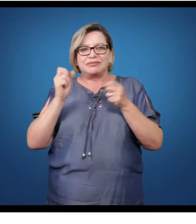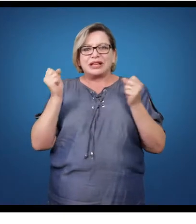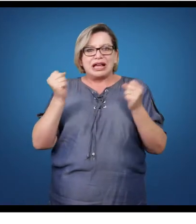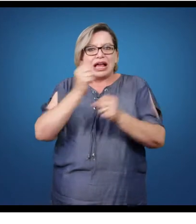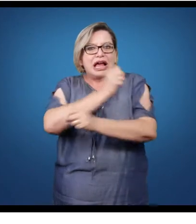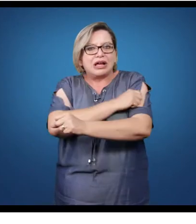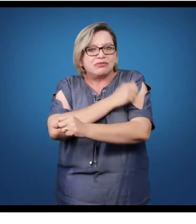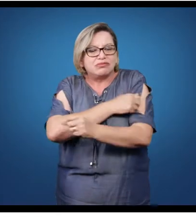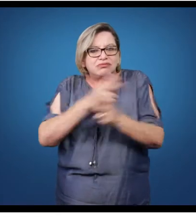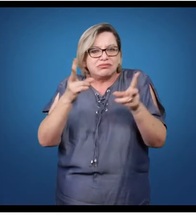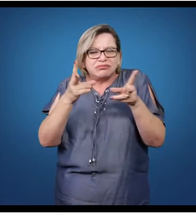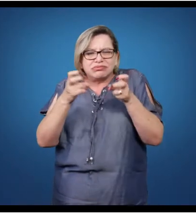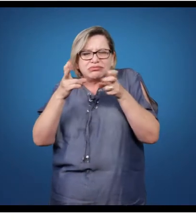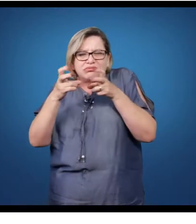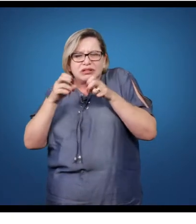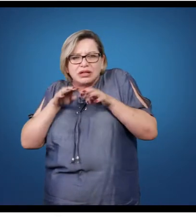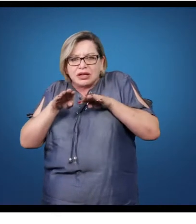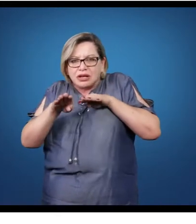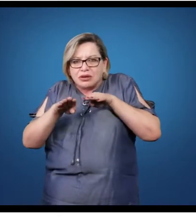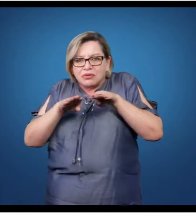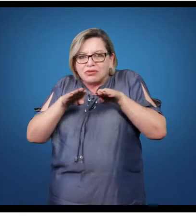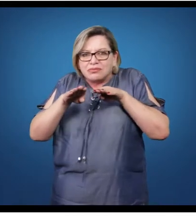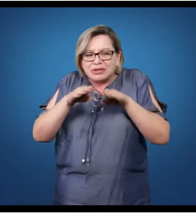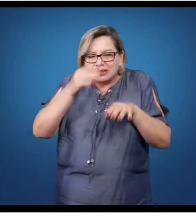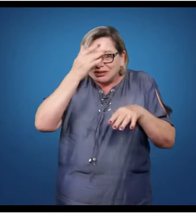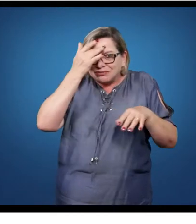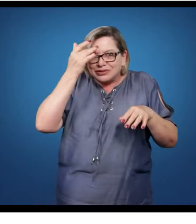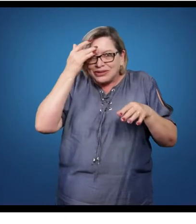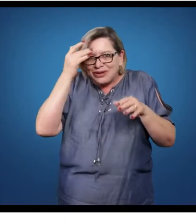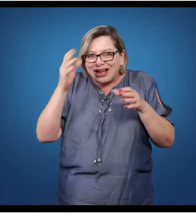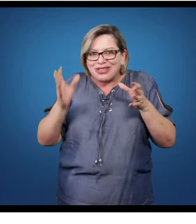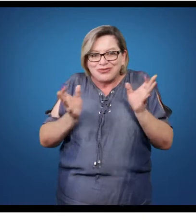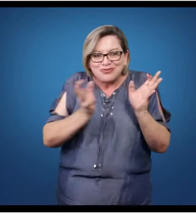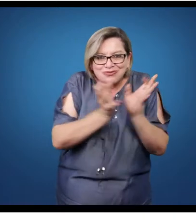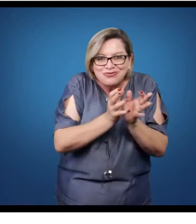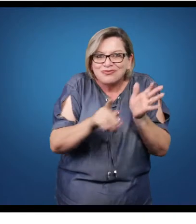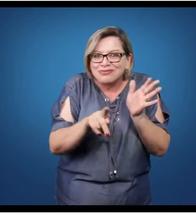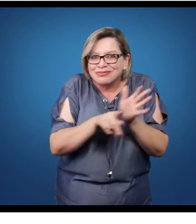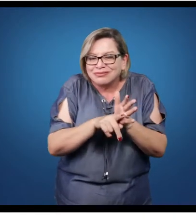aluno percebe o movimento do o companheiro dele de jogo